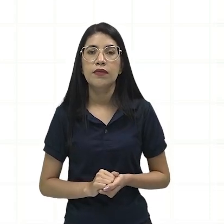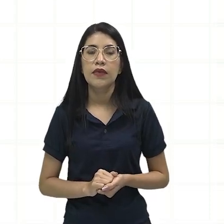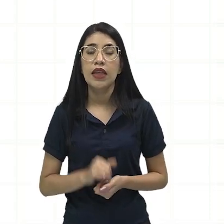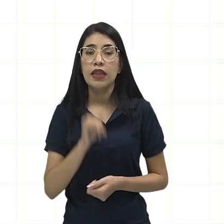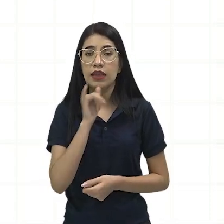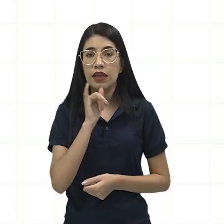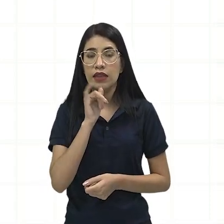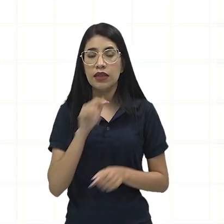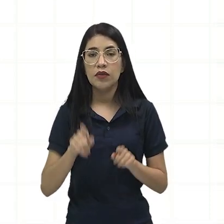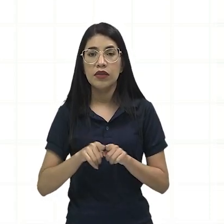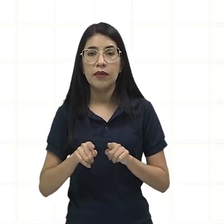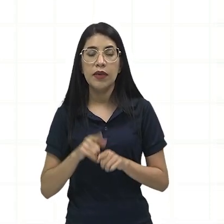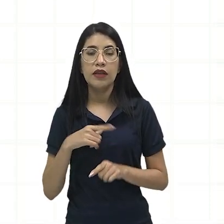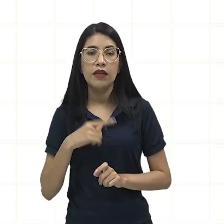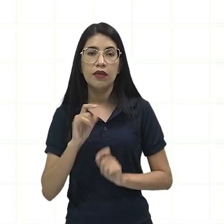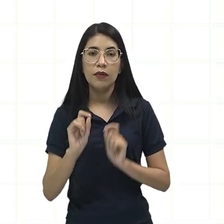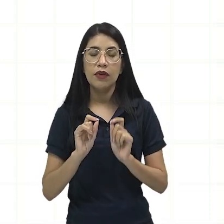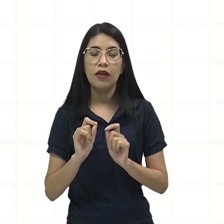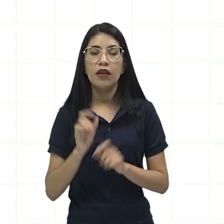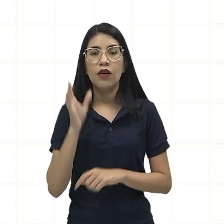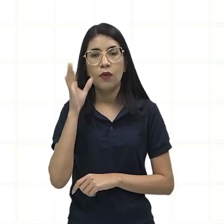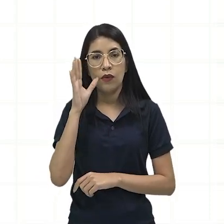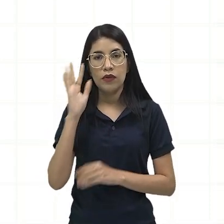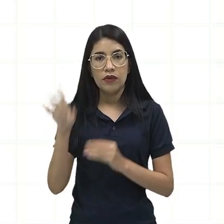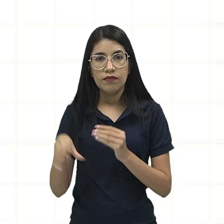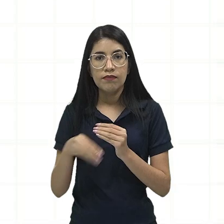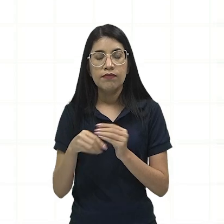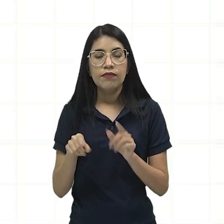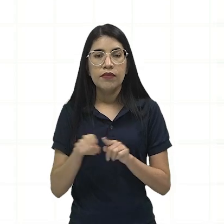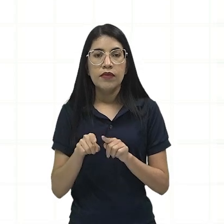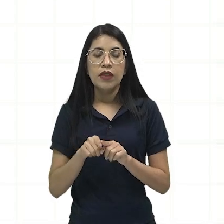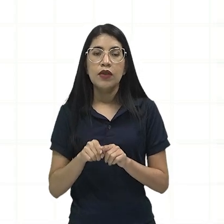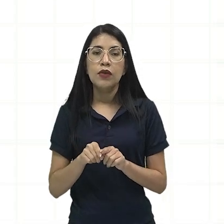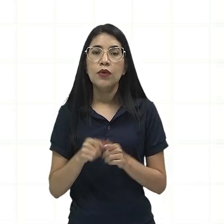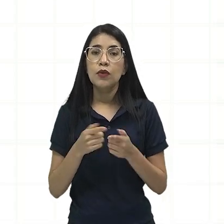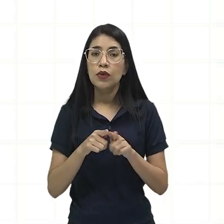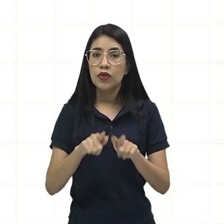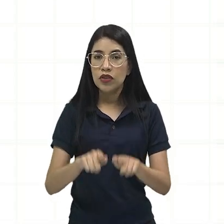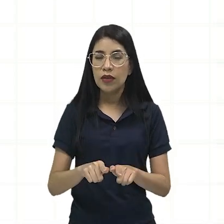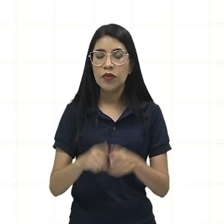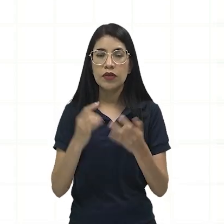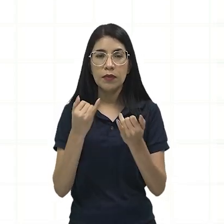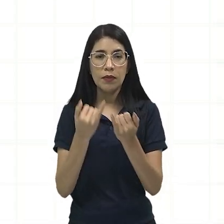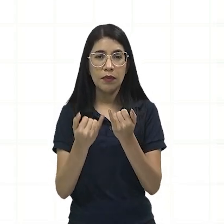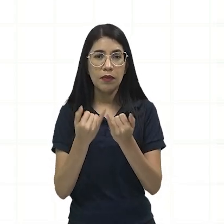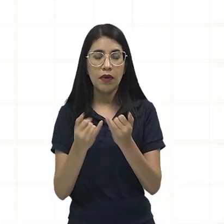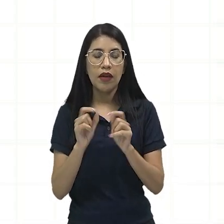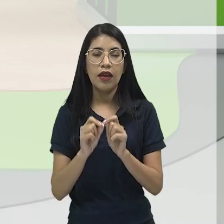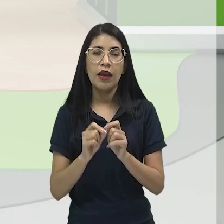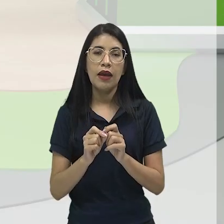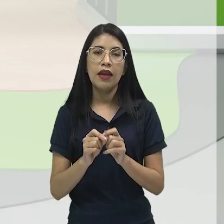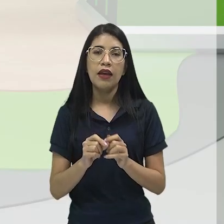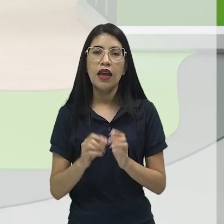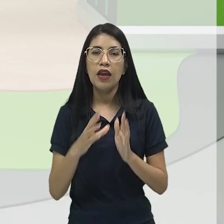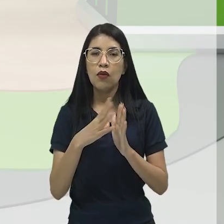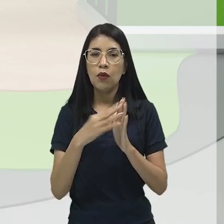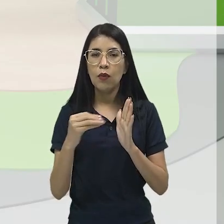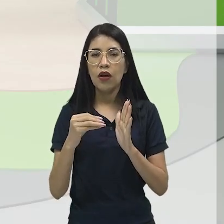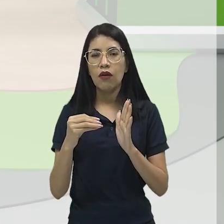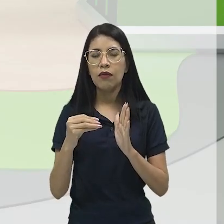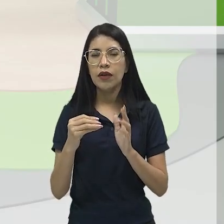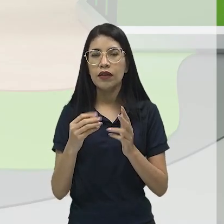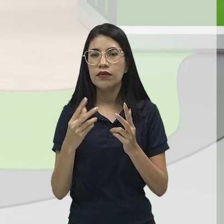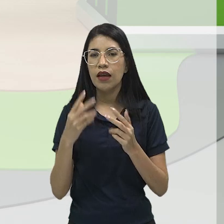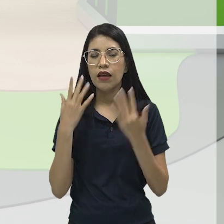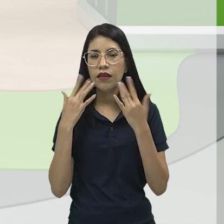nós estamos diante também de uma outra curiosidade. Os gêmeos idênticos, eles são considerados clones naturais, uma vez